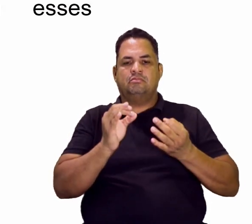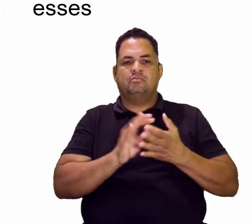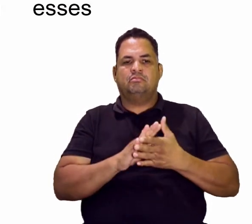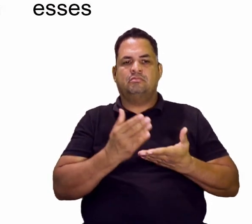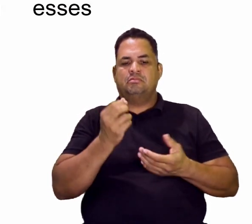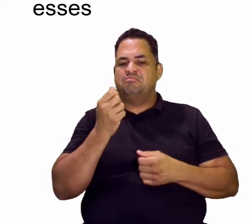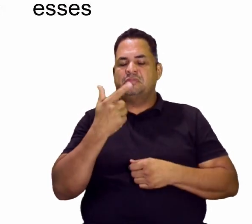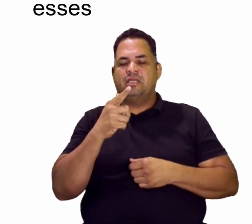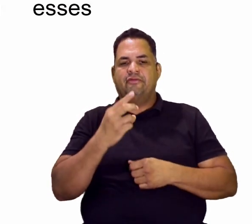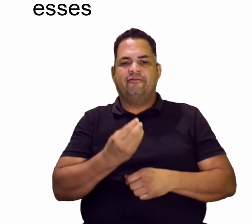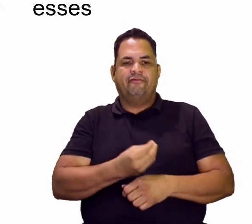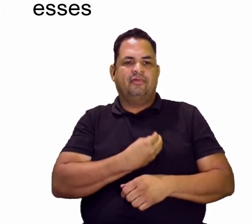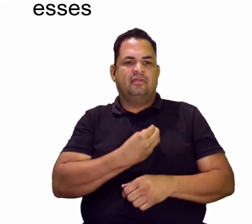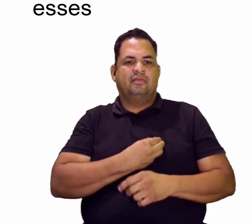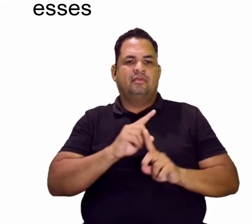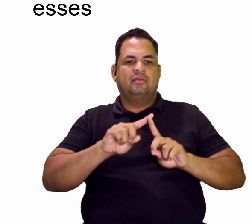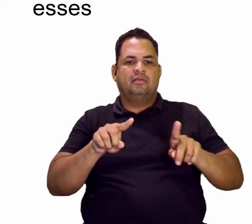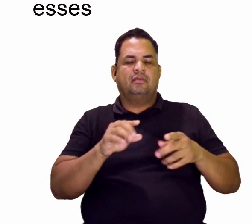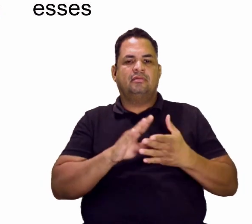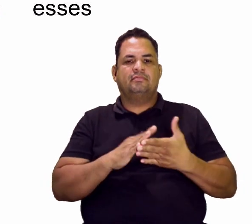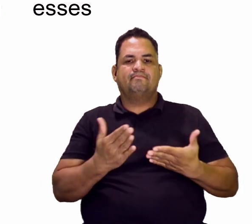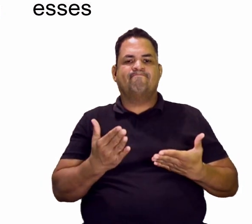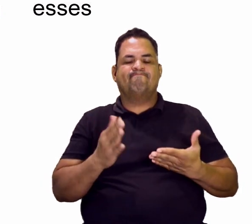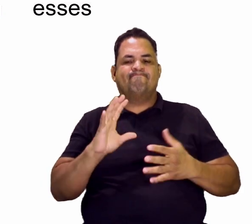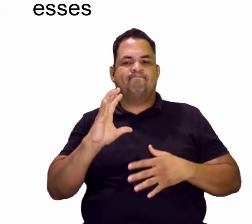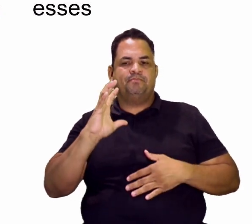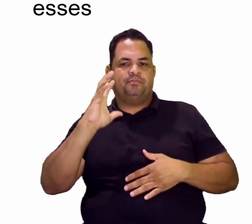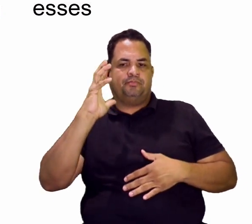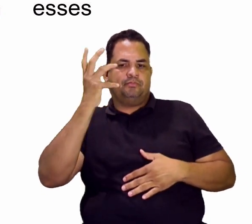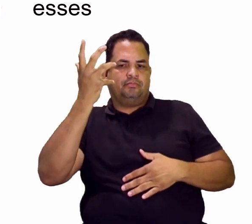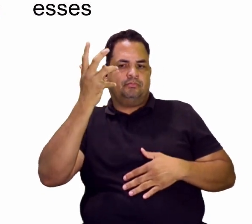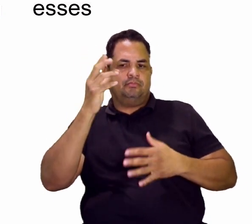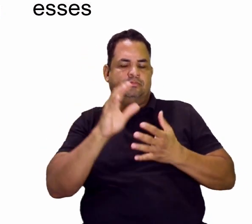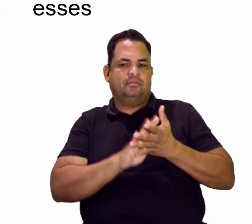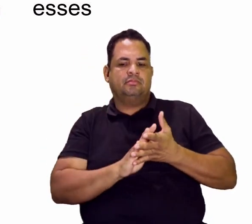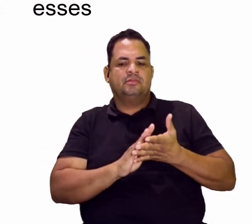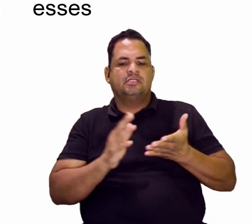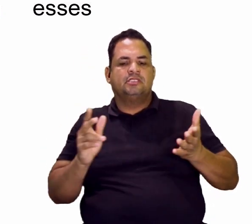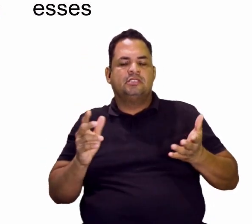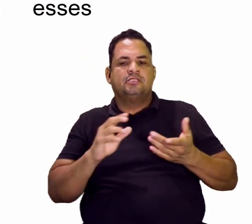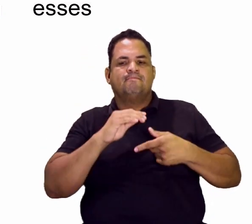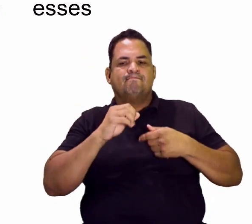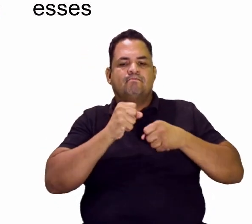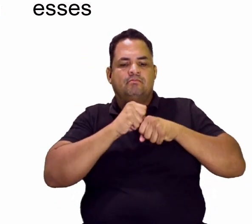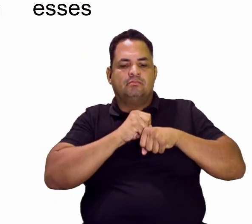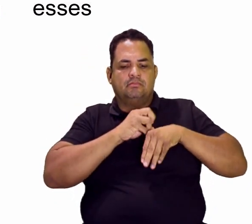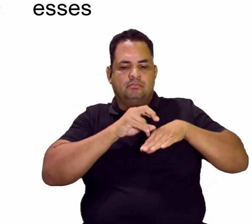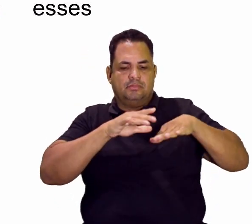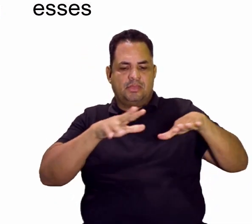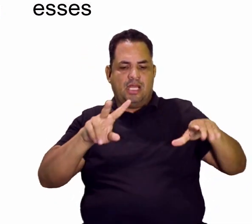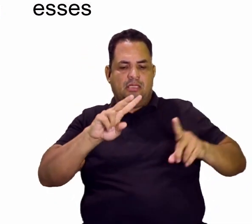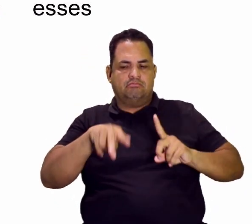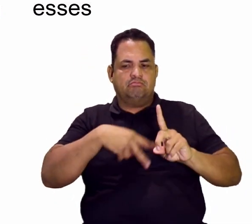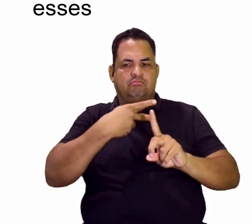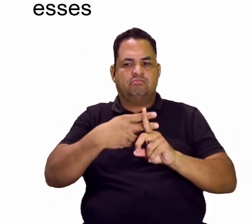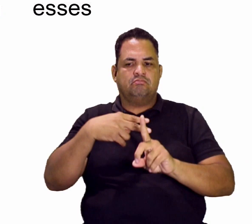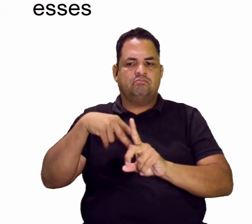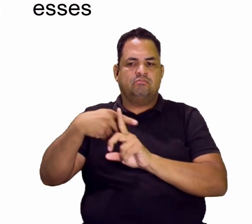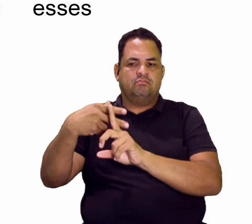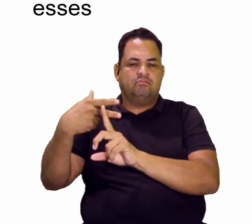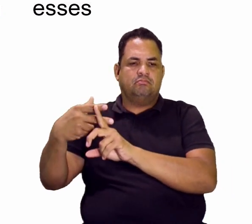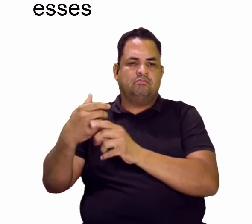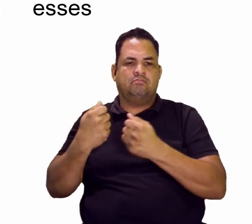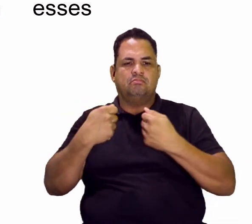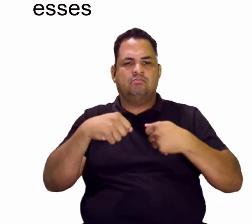de vida. Entretanto, em virtude da capacidade de se autoduplicar